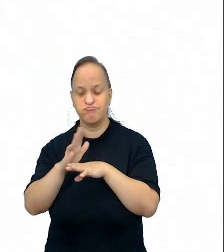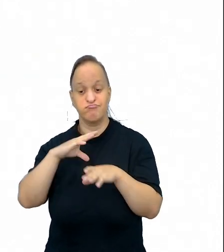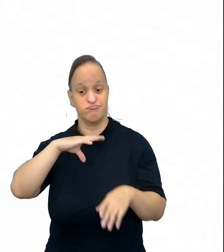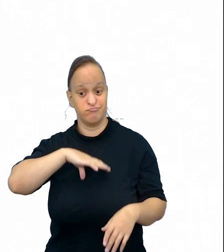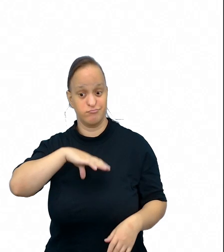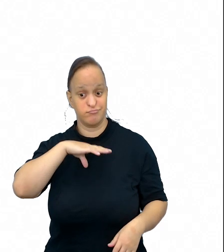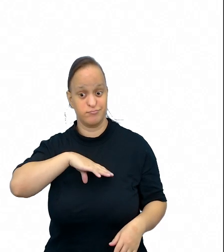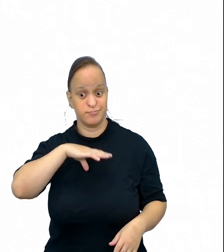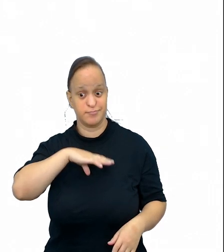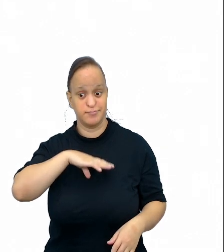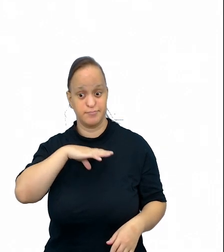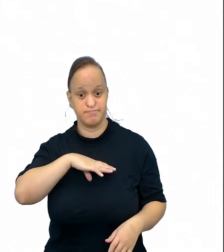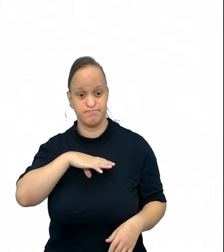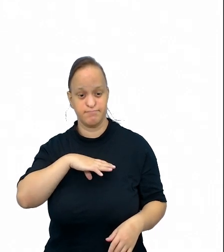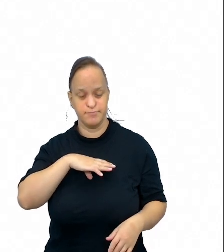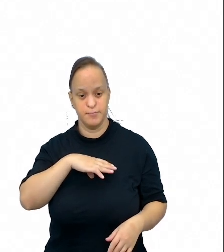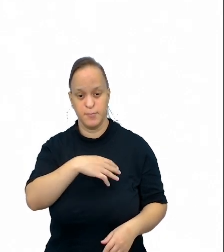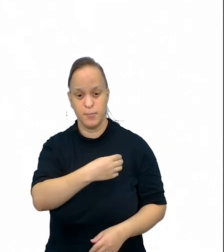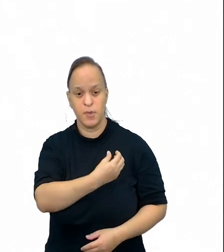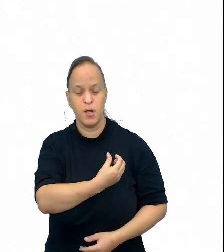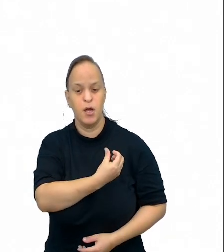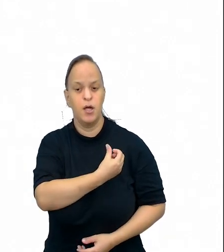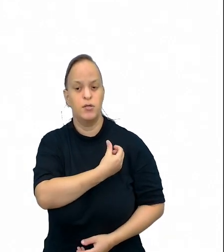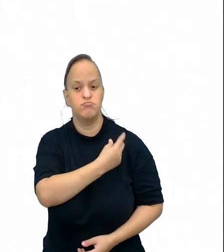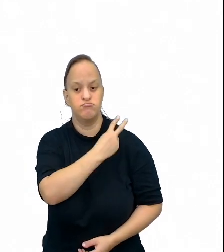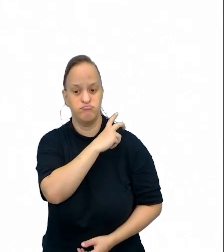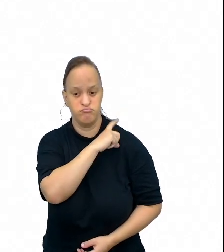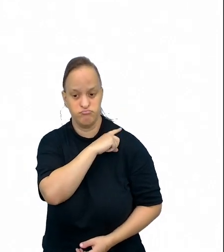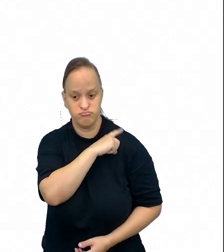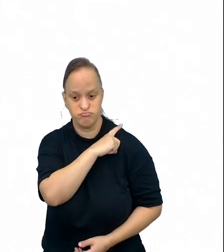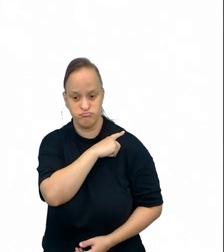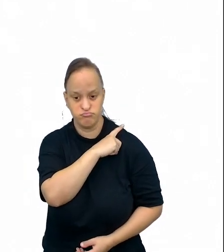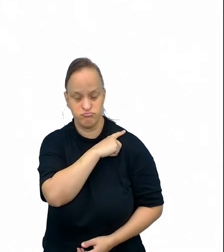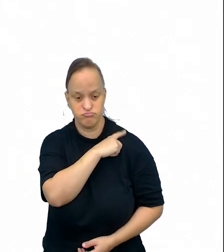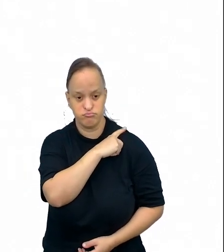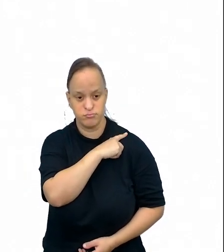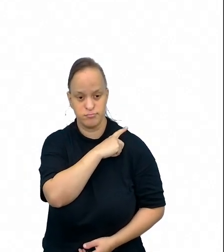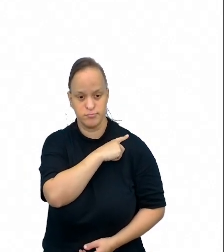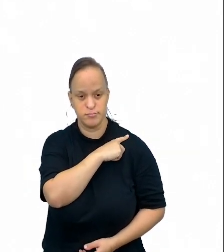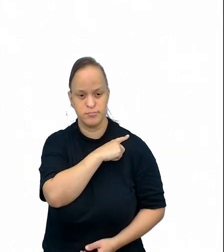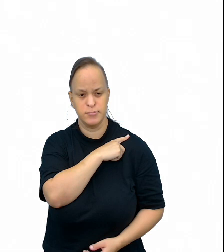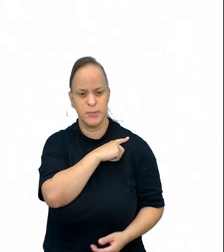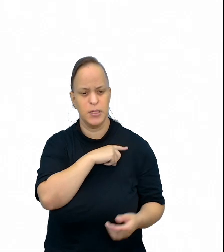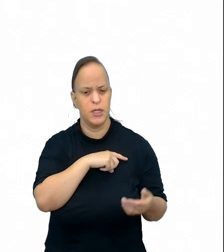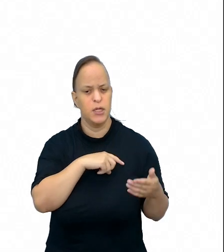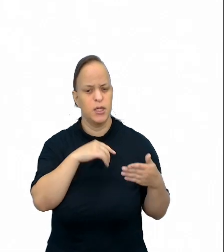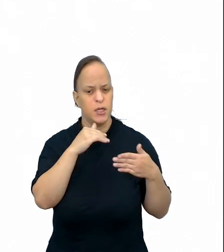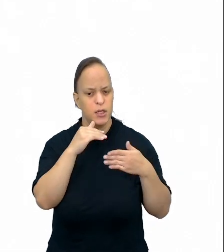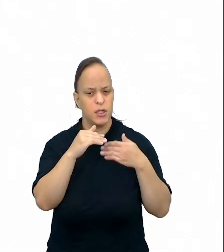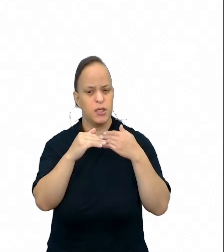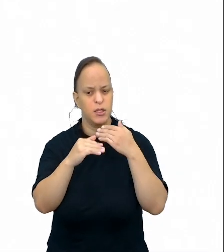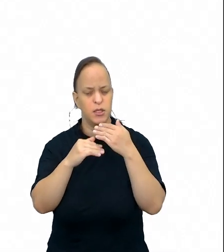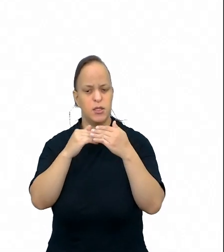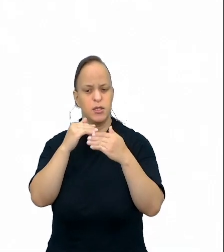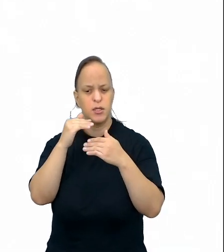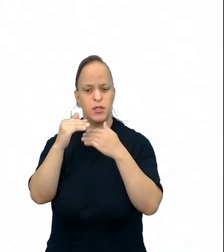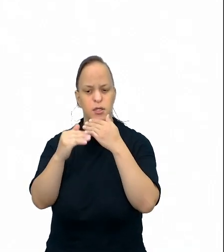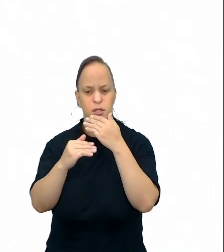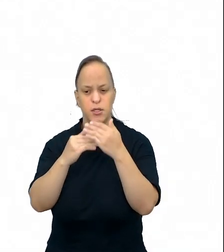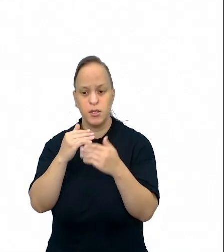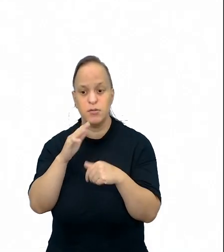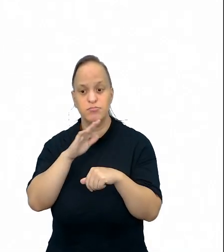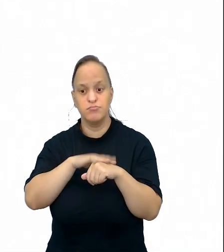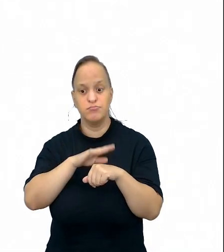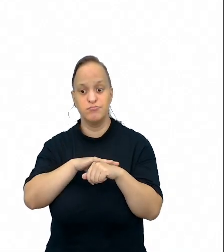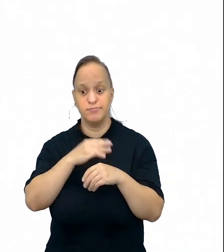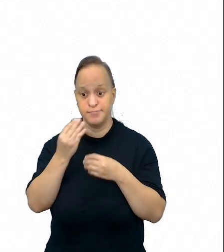aqui pensando, na primeira série, existe aí um objeto de conhecimento chamado processo de produção. O